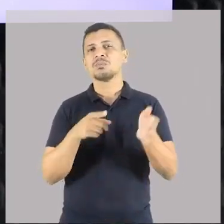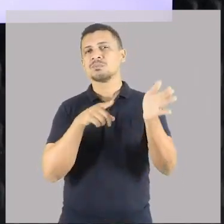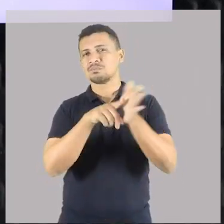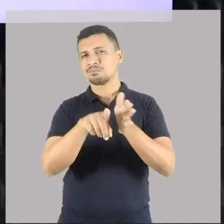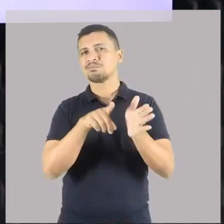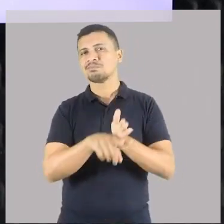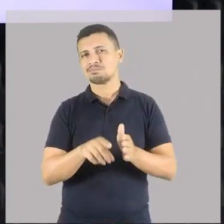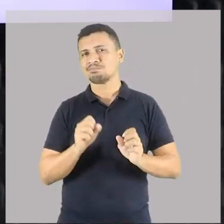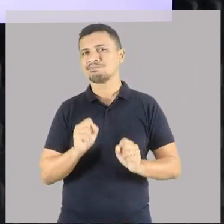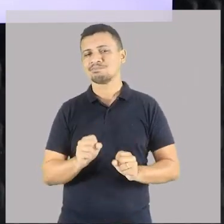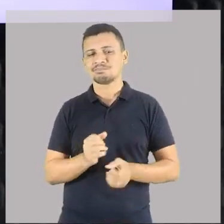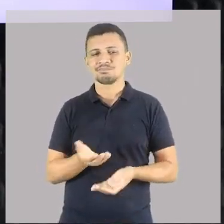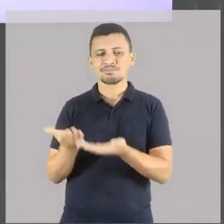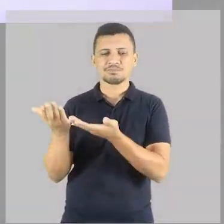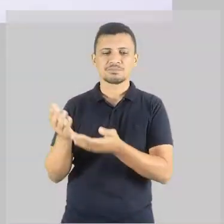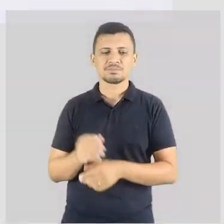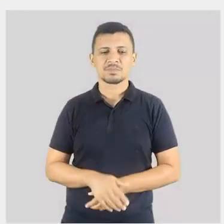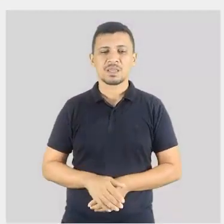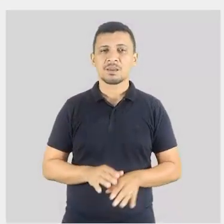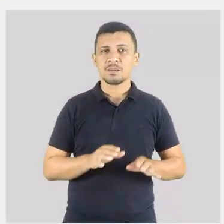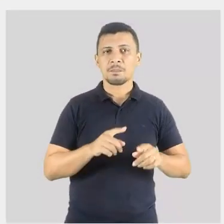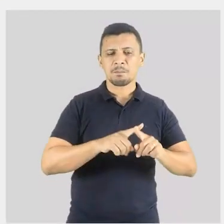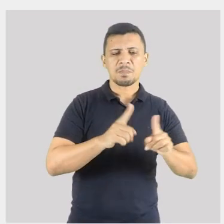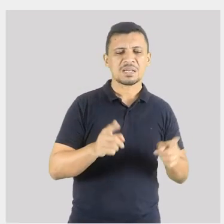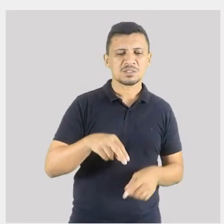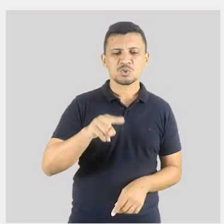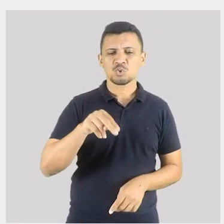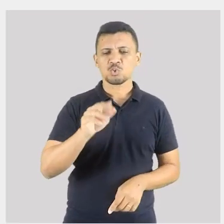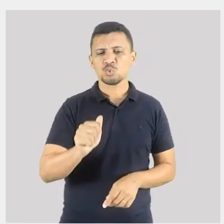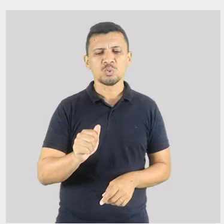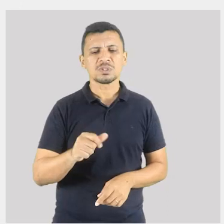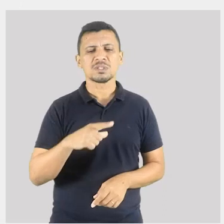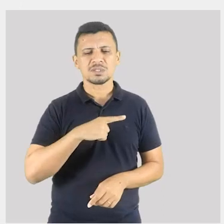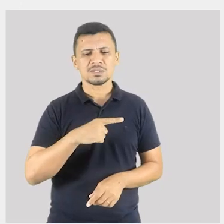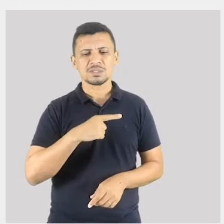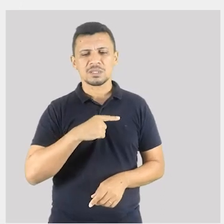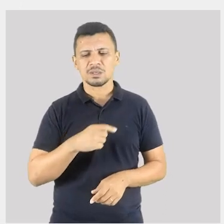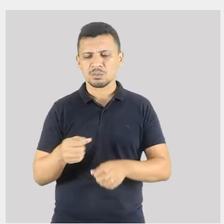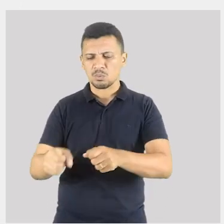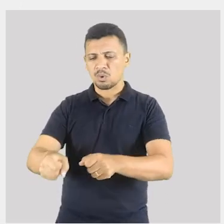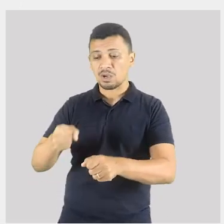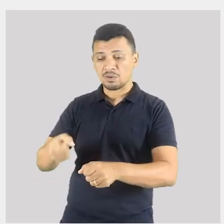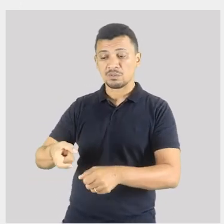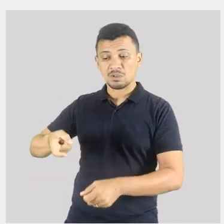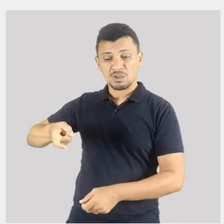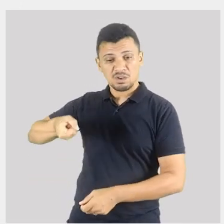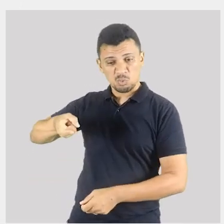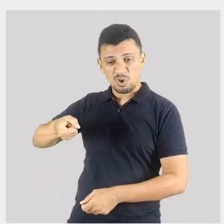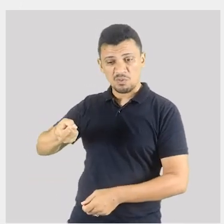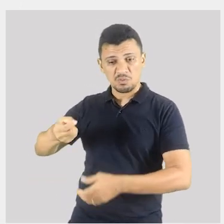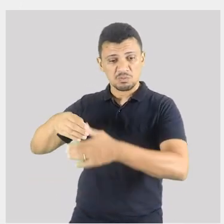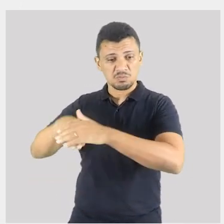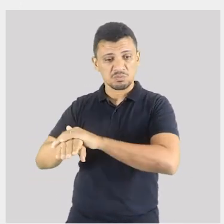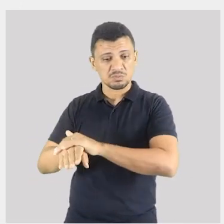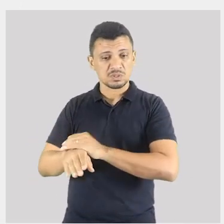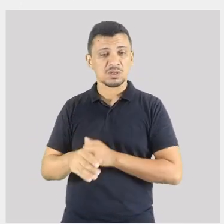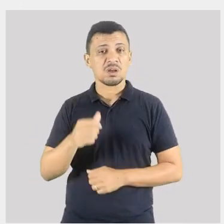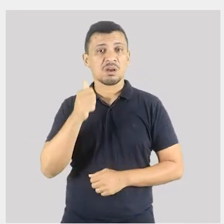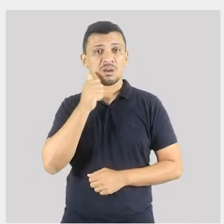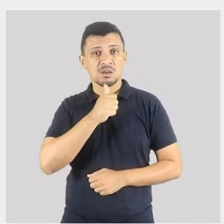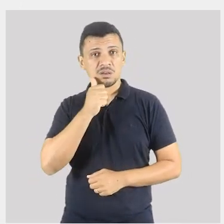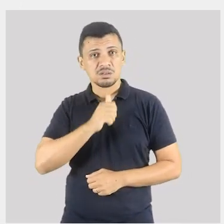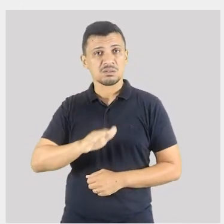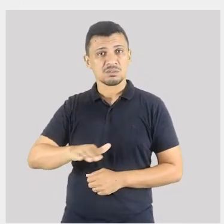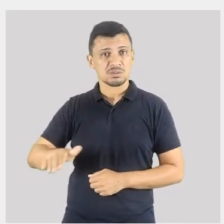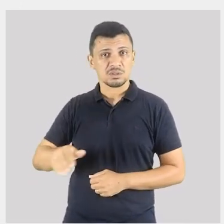aparecer. No trecho, mas nunca deixou de ter uma gaveta, o revólver que recebera, menina e moça,